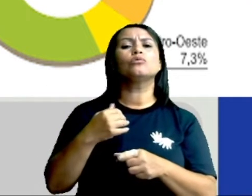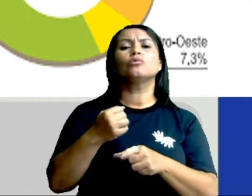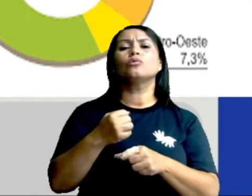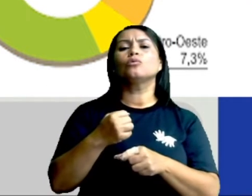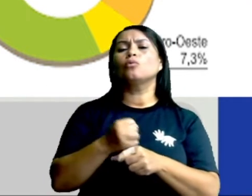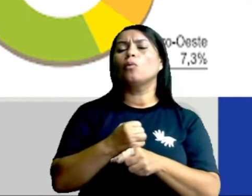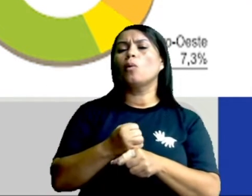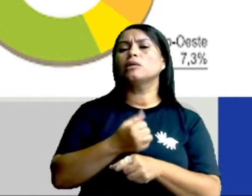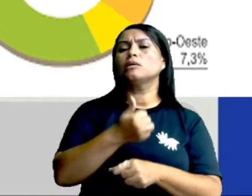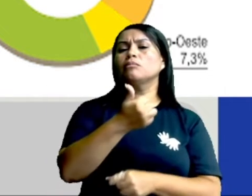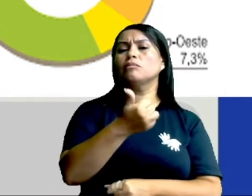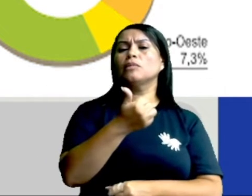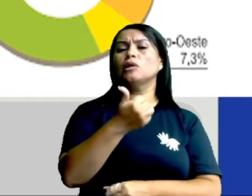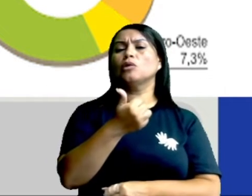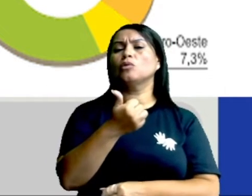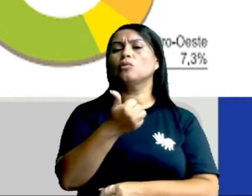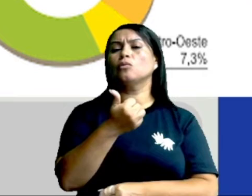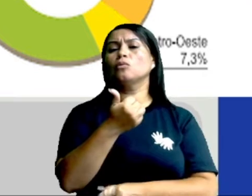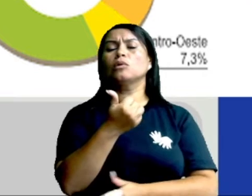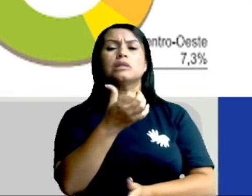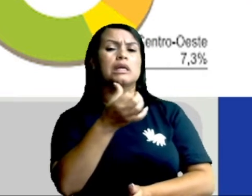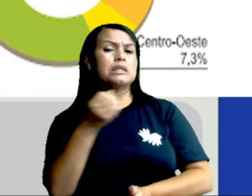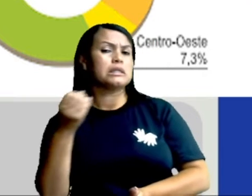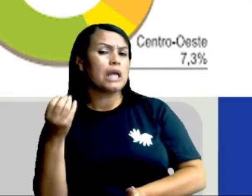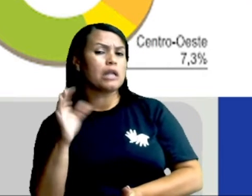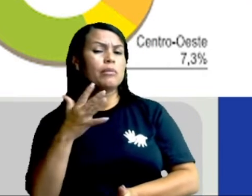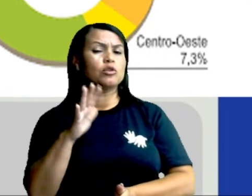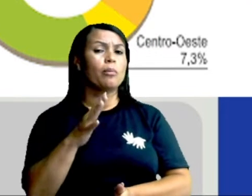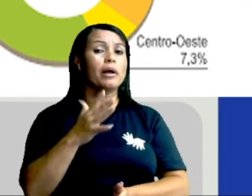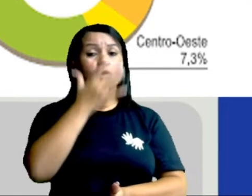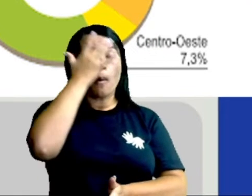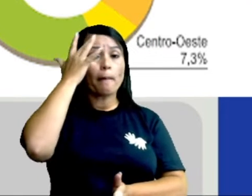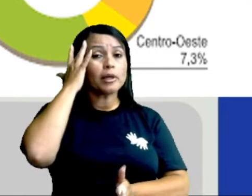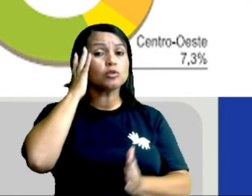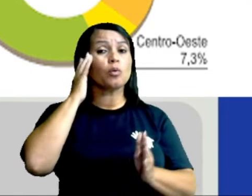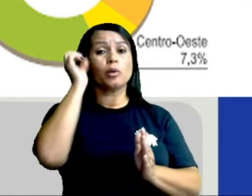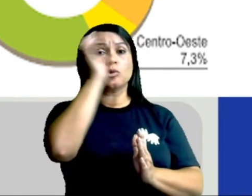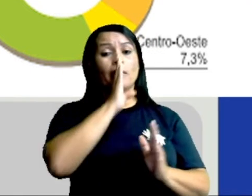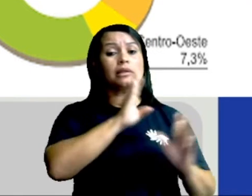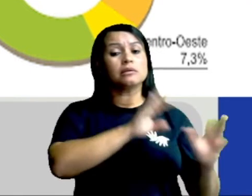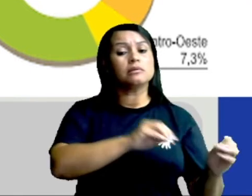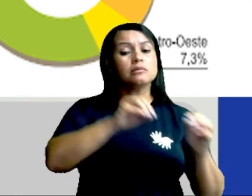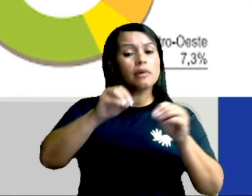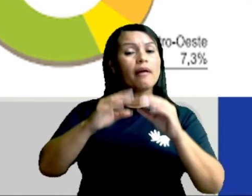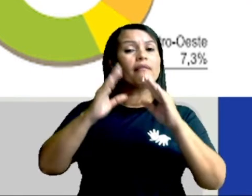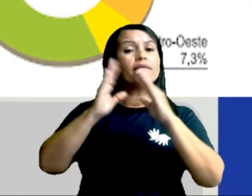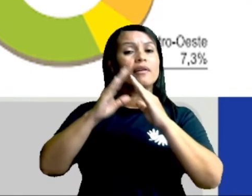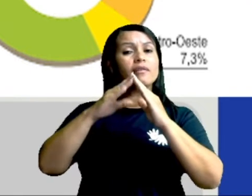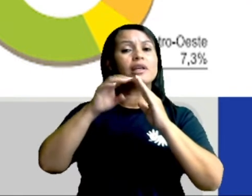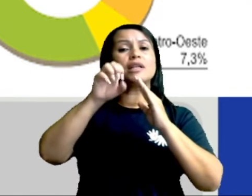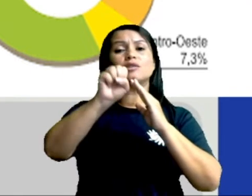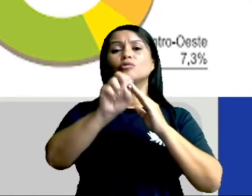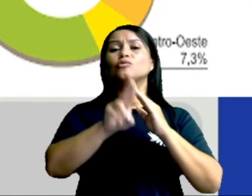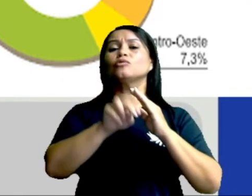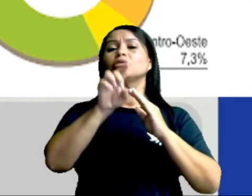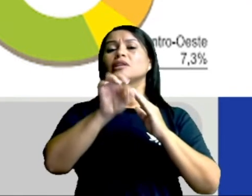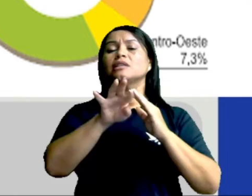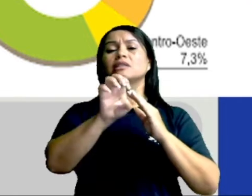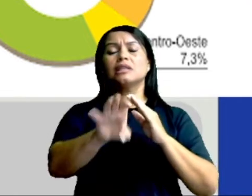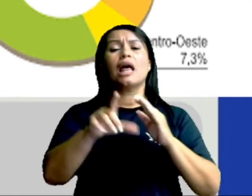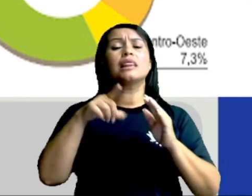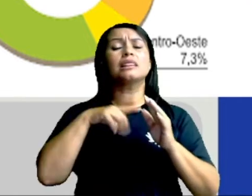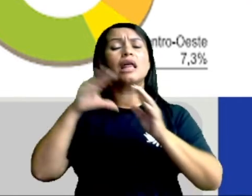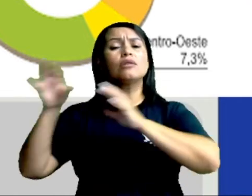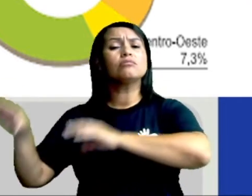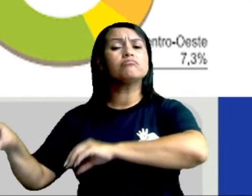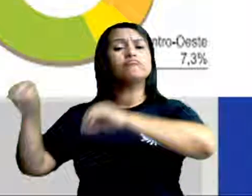a maior parte da população brasileira vivia na região Nordeste, porque era o núcleo econômico mais importante do Brasil. Porém, com a migração da capital de